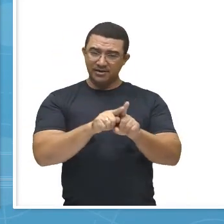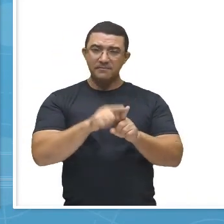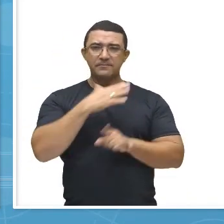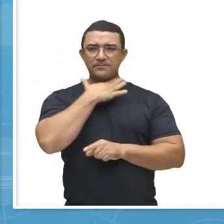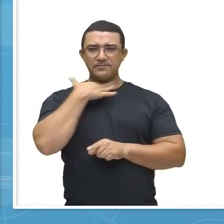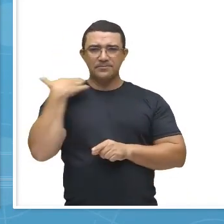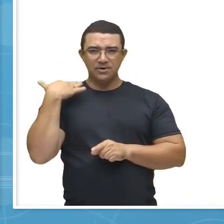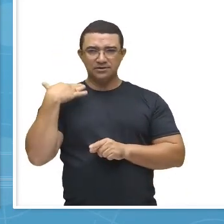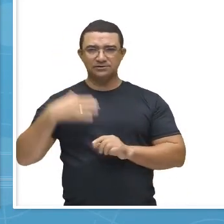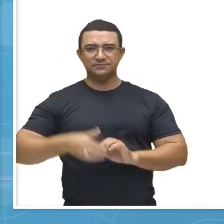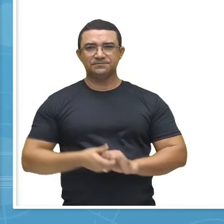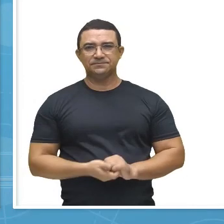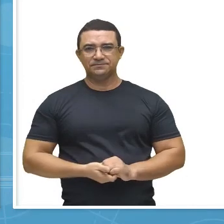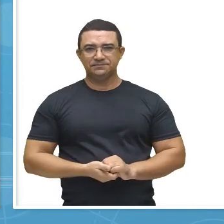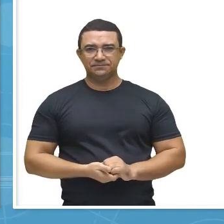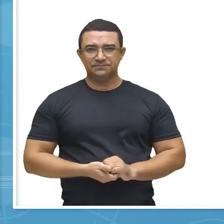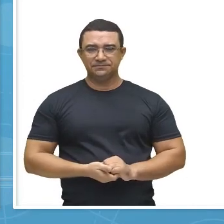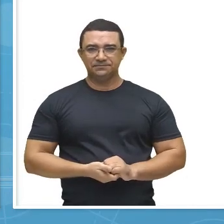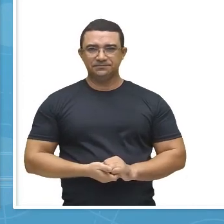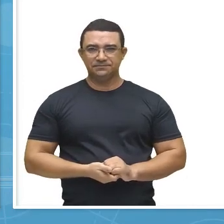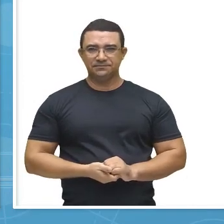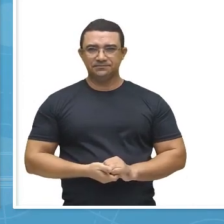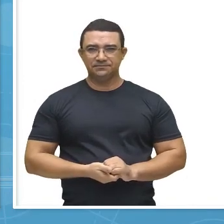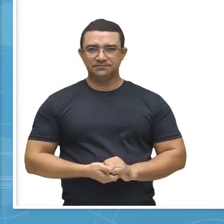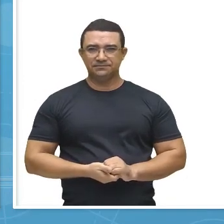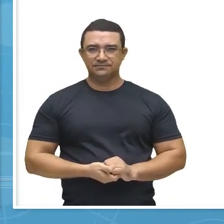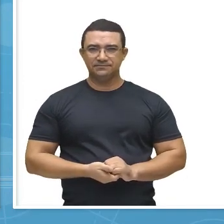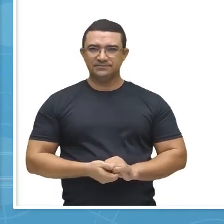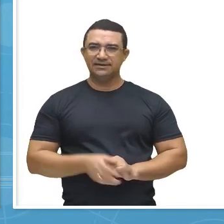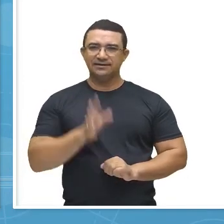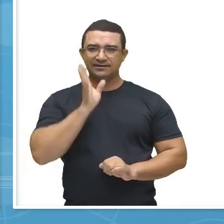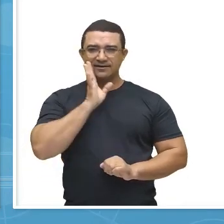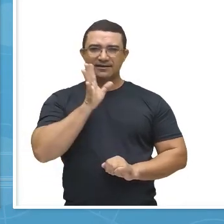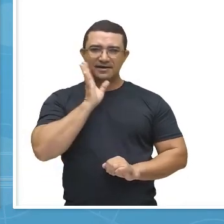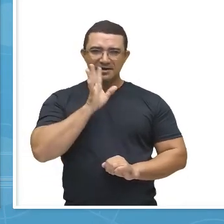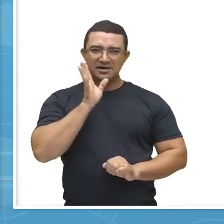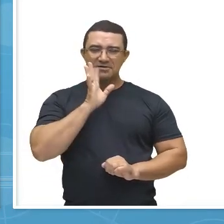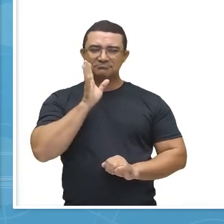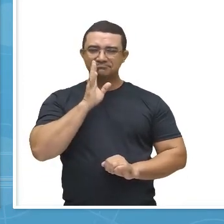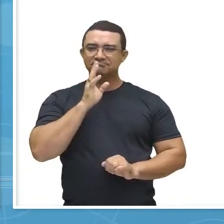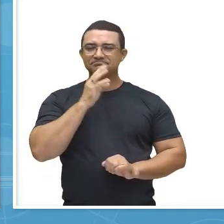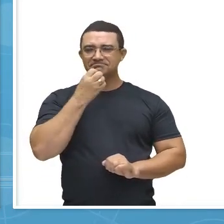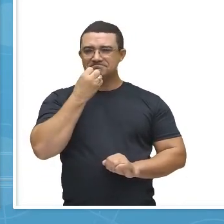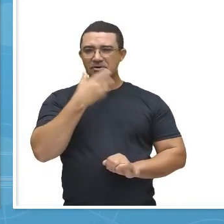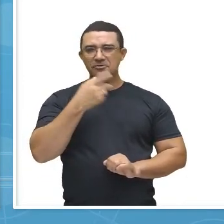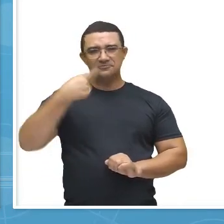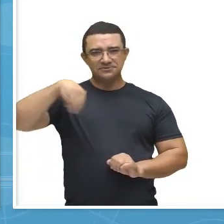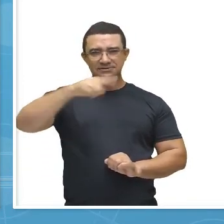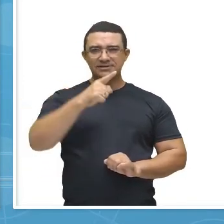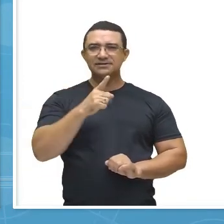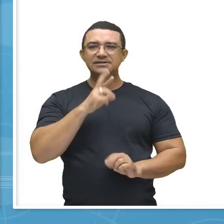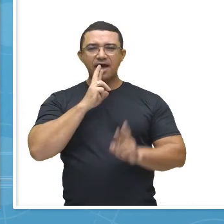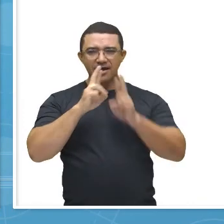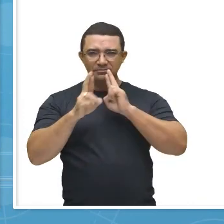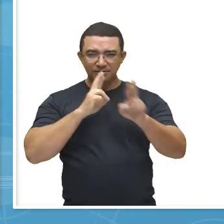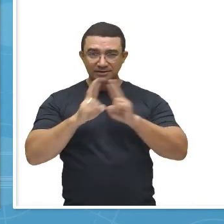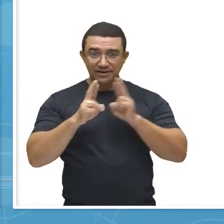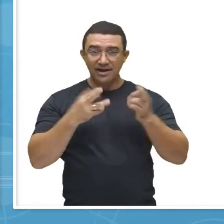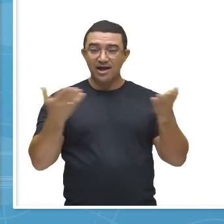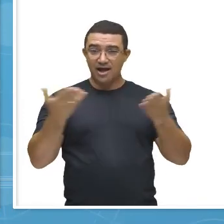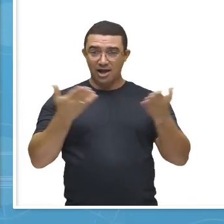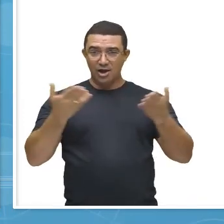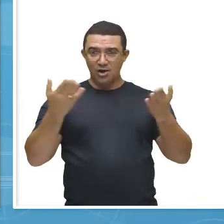ontem, né? Então, que bacana, né? Que bom que você respondeu. E vamos então para a